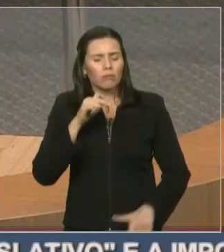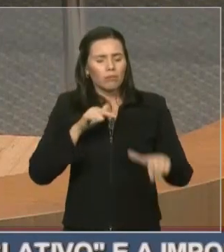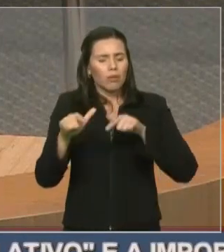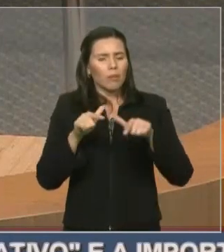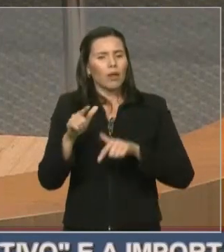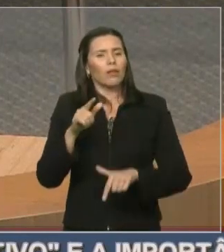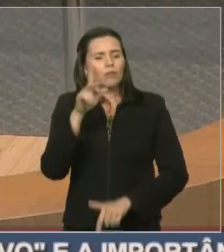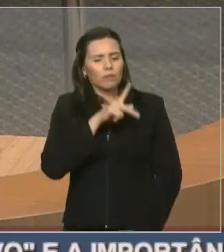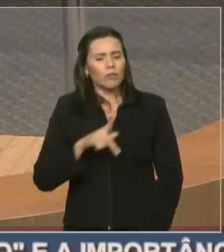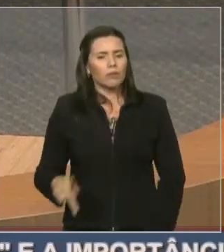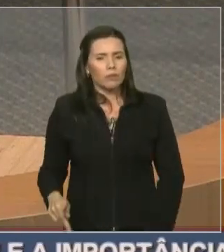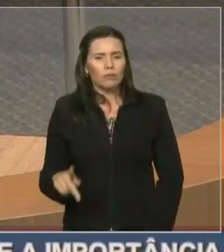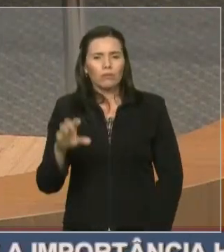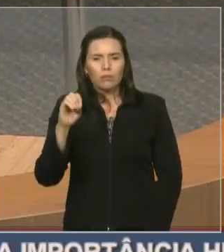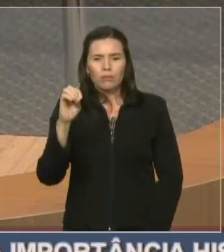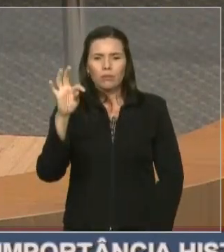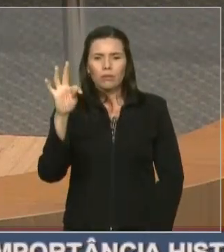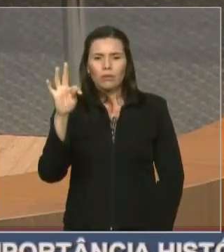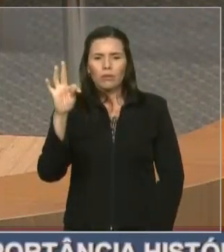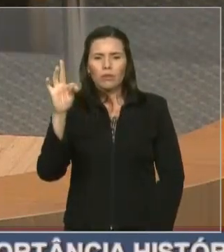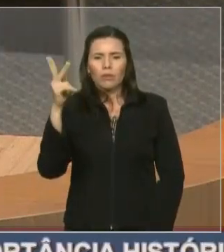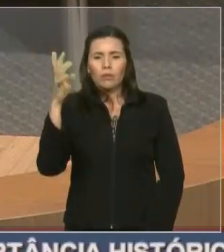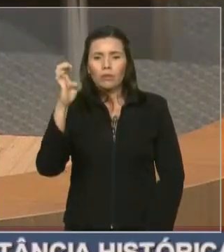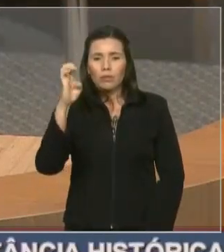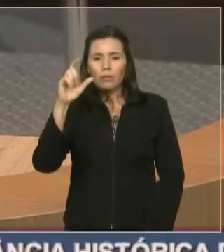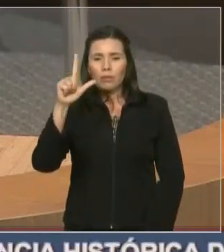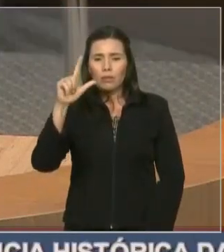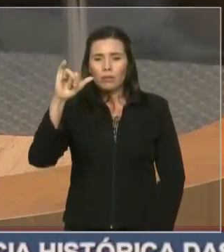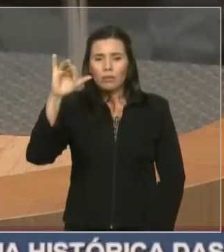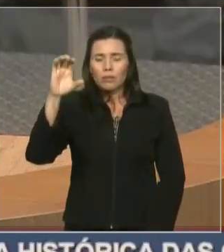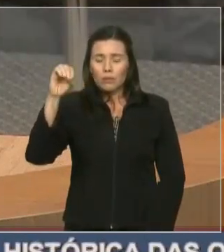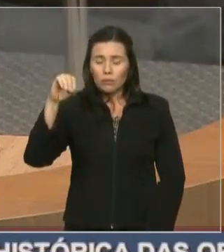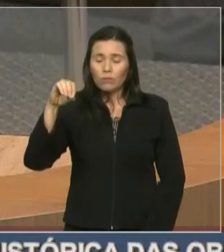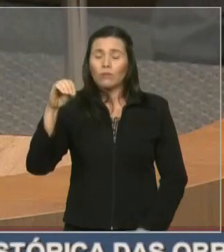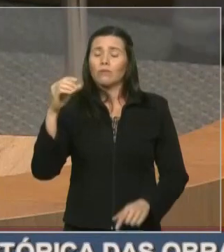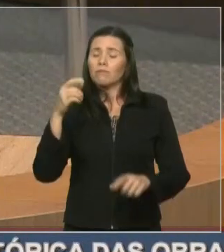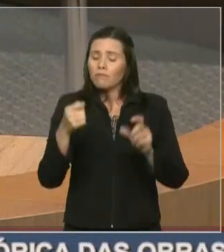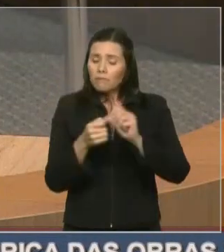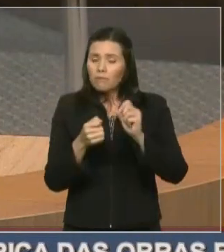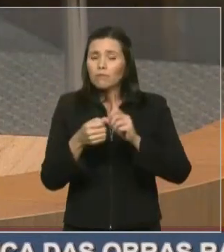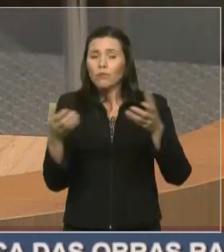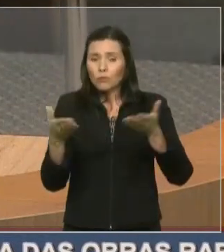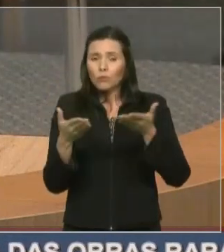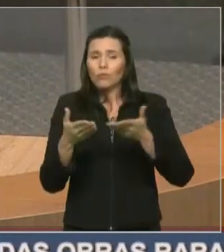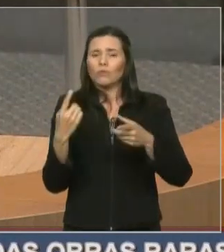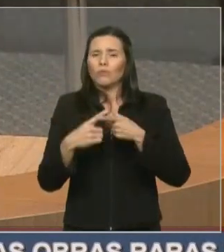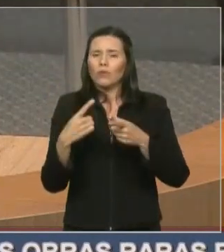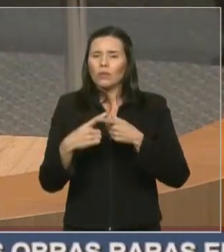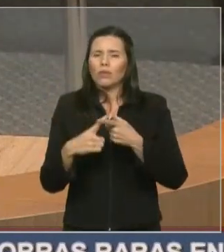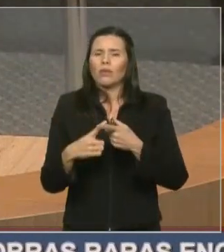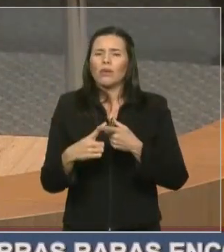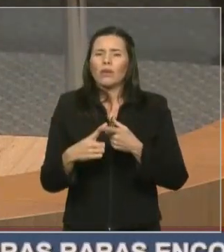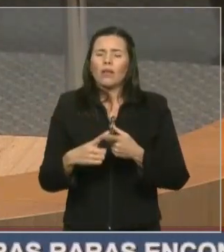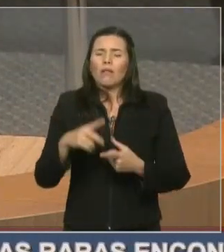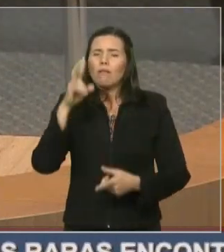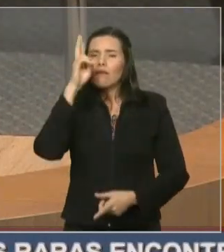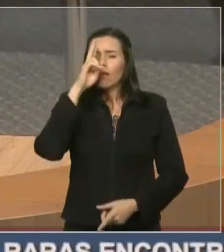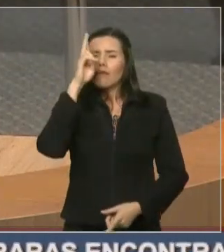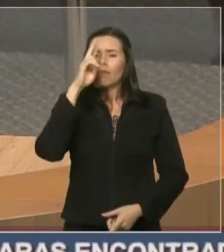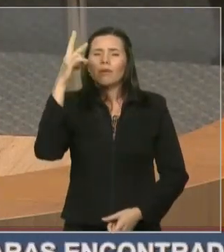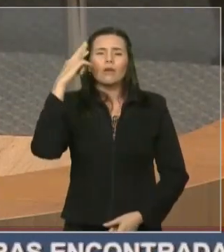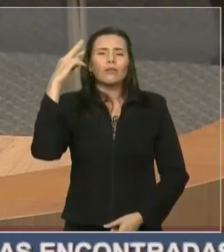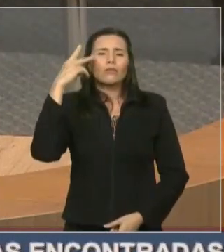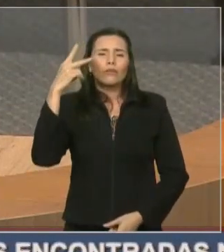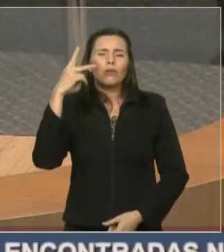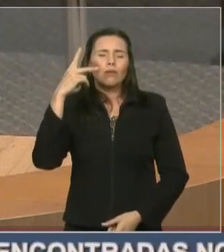está resgatando a história do Poder Legislativo. Uma vez o Mário Meirelles, passando comigo, disse o seguinte: